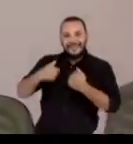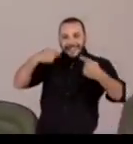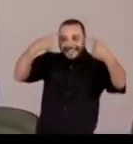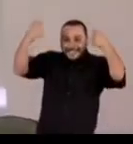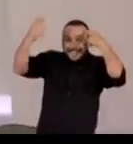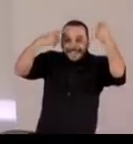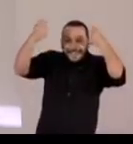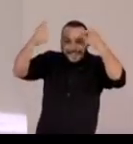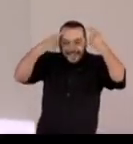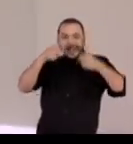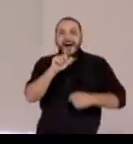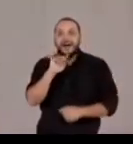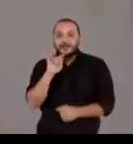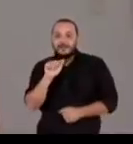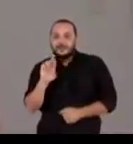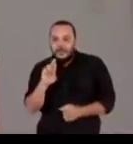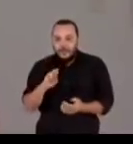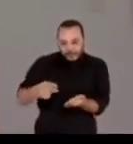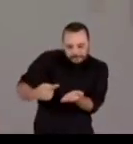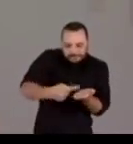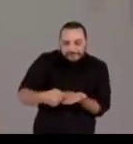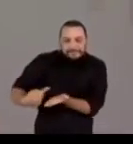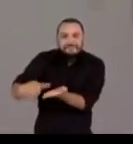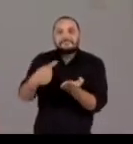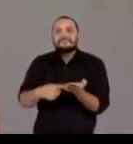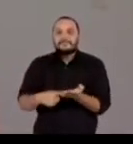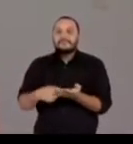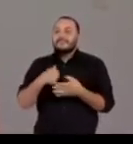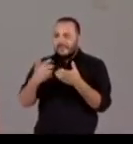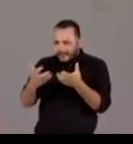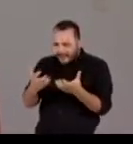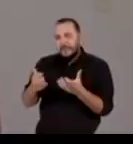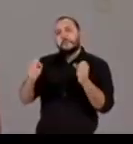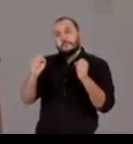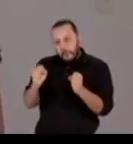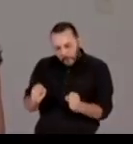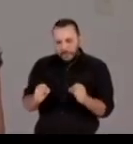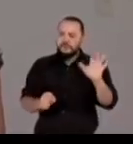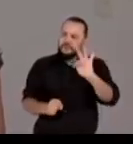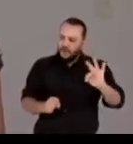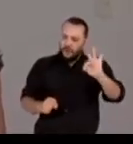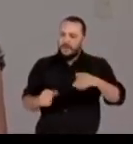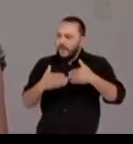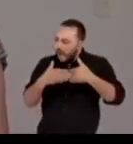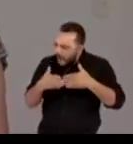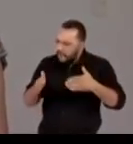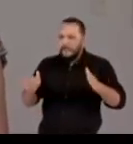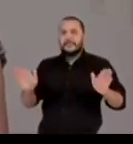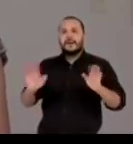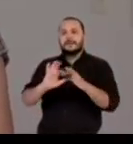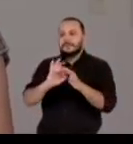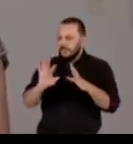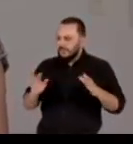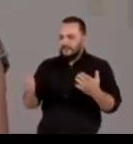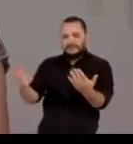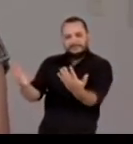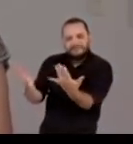Arthur. Eles querendo, eles podem fazer e a universidade está aqui justamente para